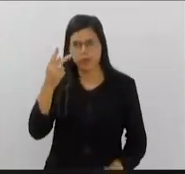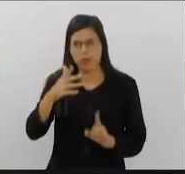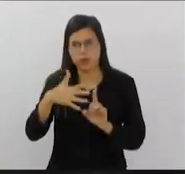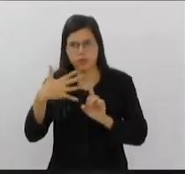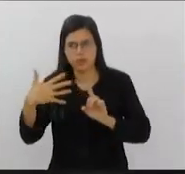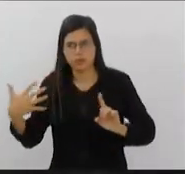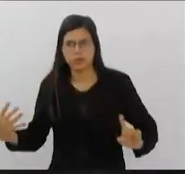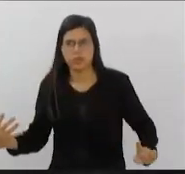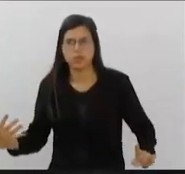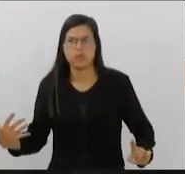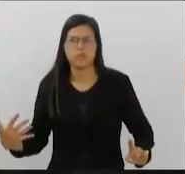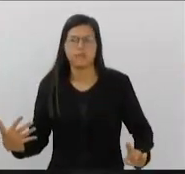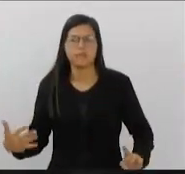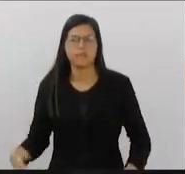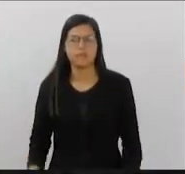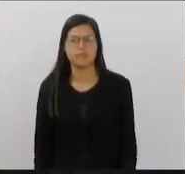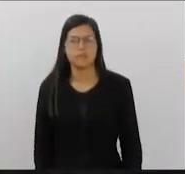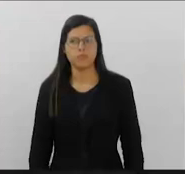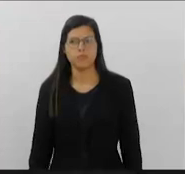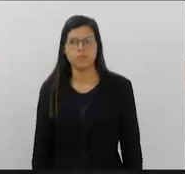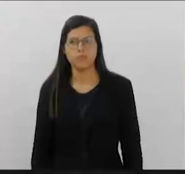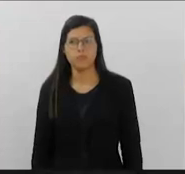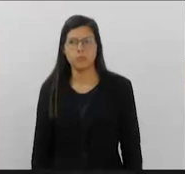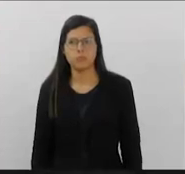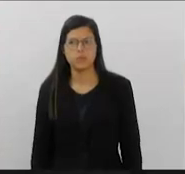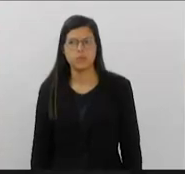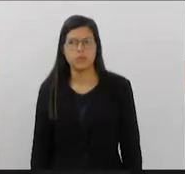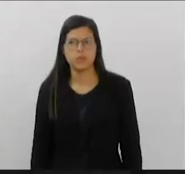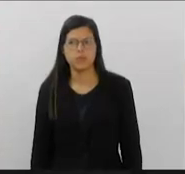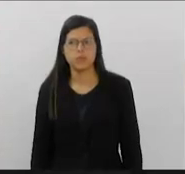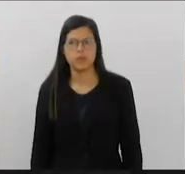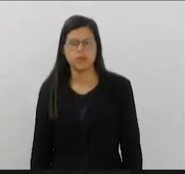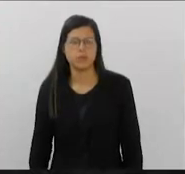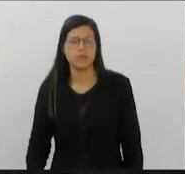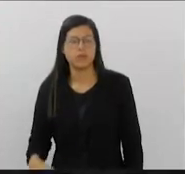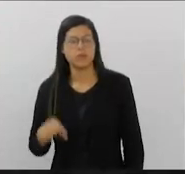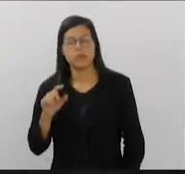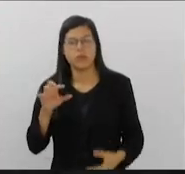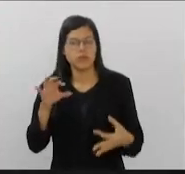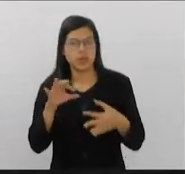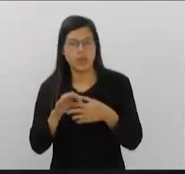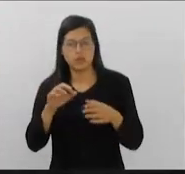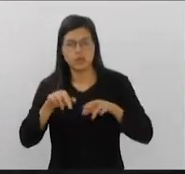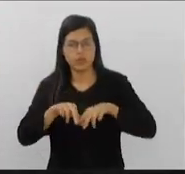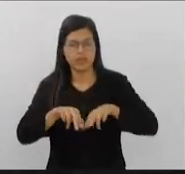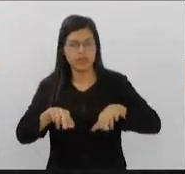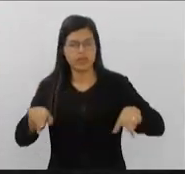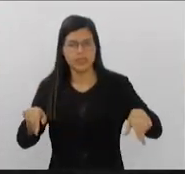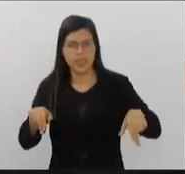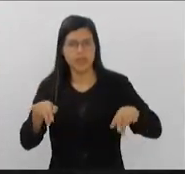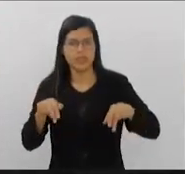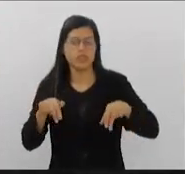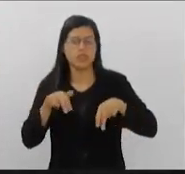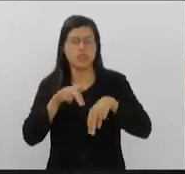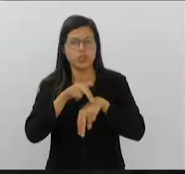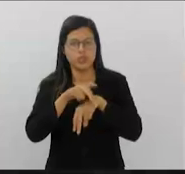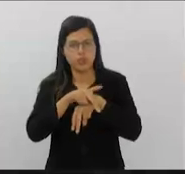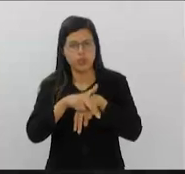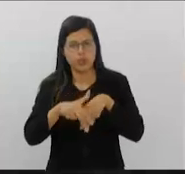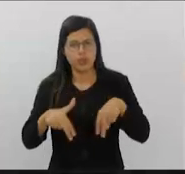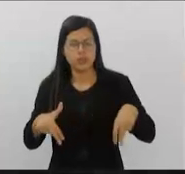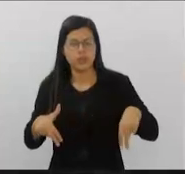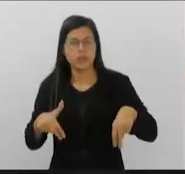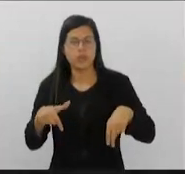LGBTQI, PNBA+, no sentido da diversidade de orientação sexual e